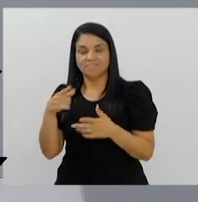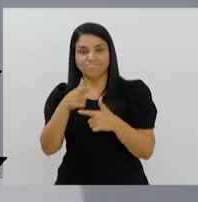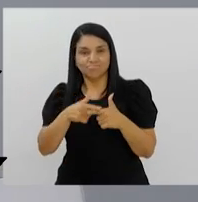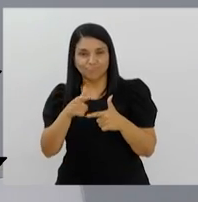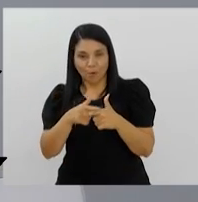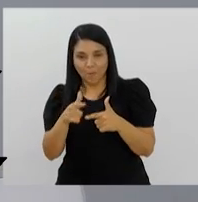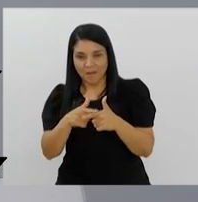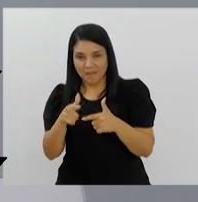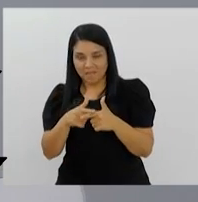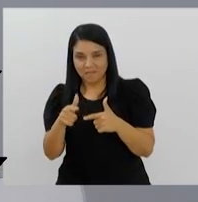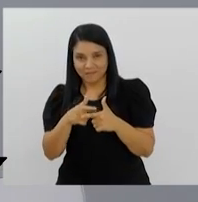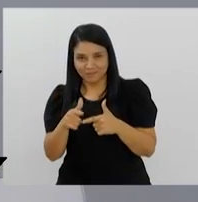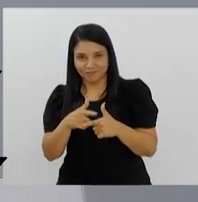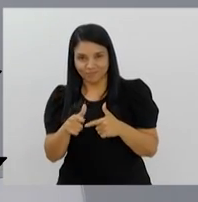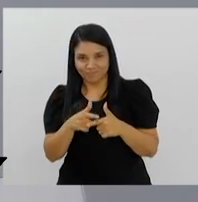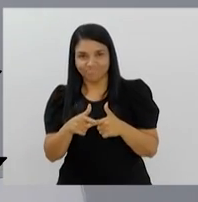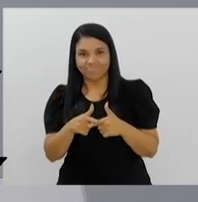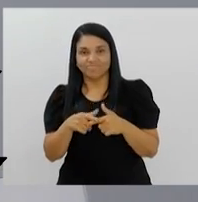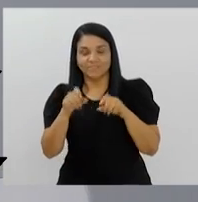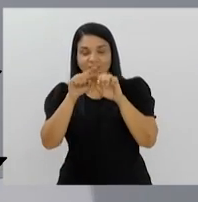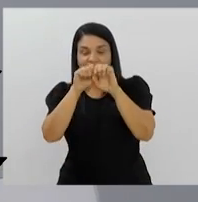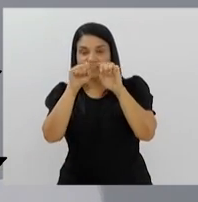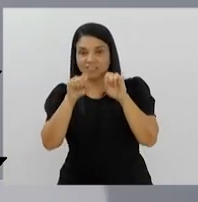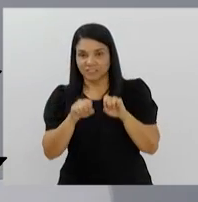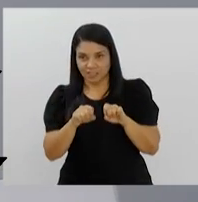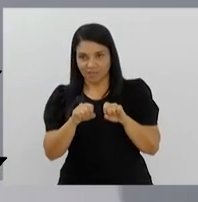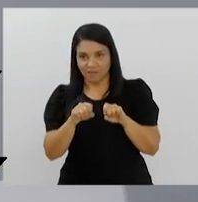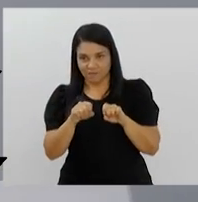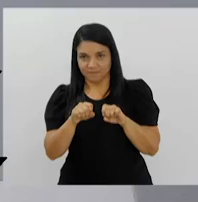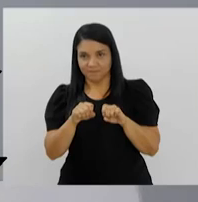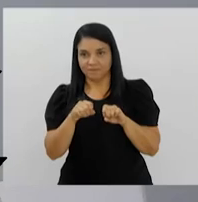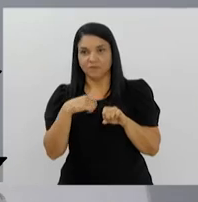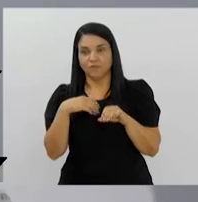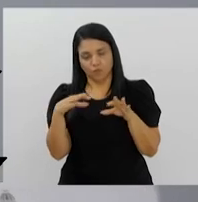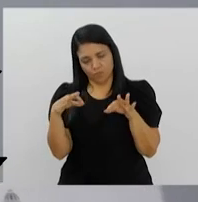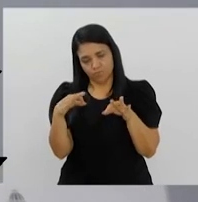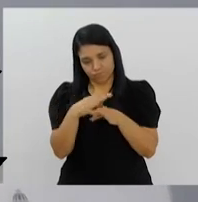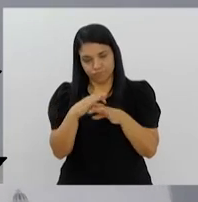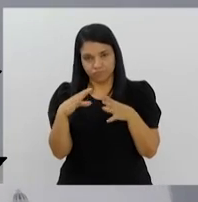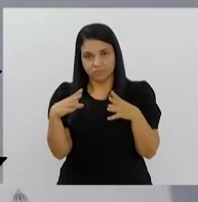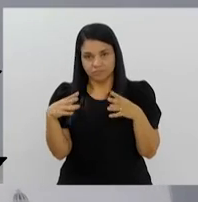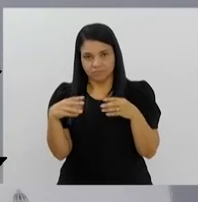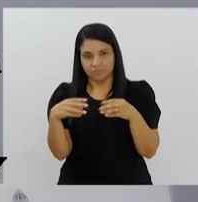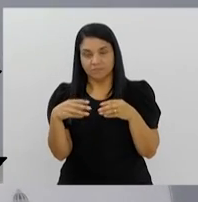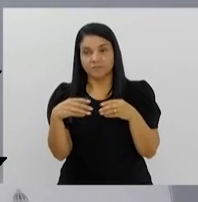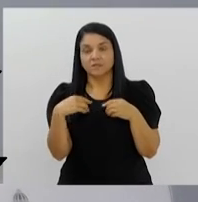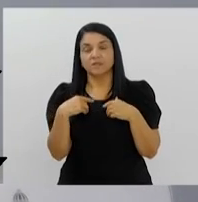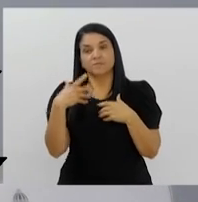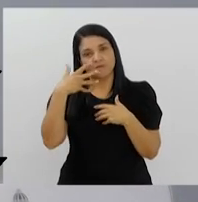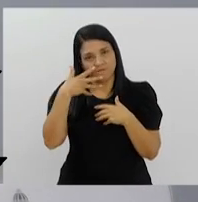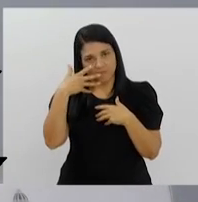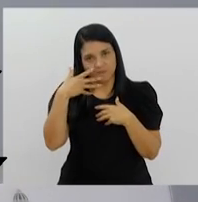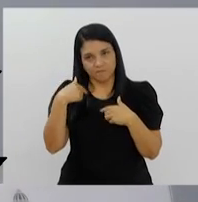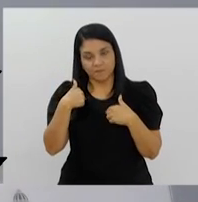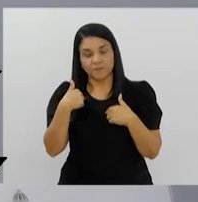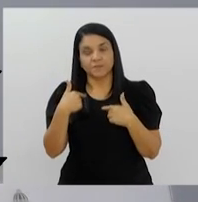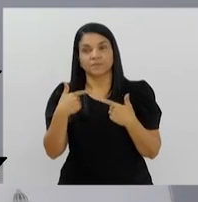tá de de sistemas eu vou só vou concluir minha fala excelência por favor e inclusive